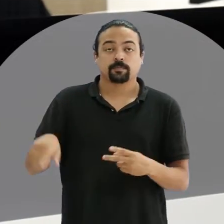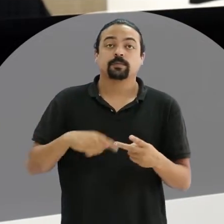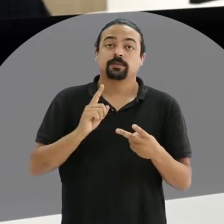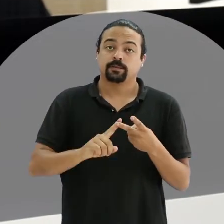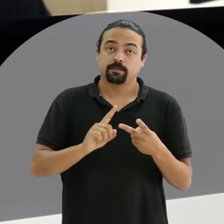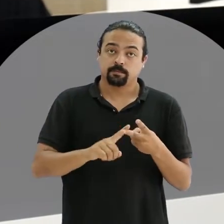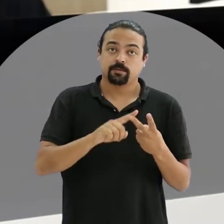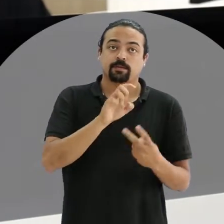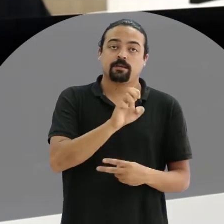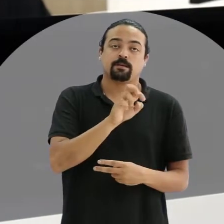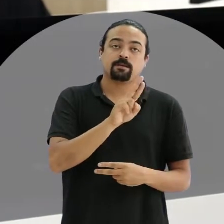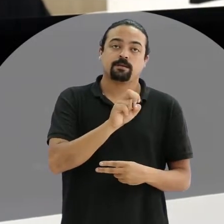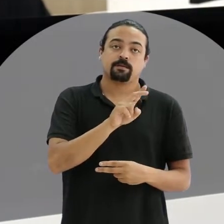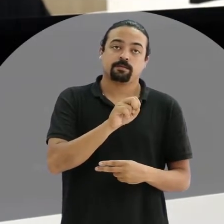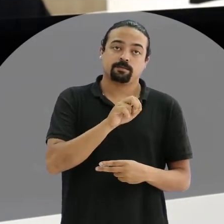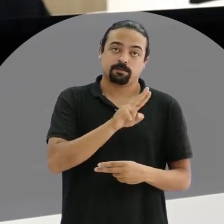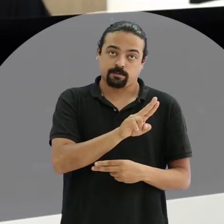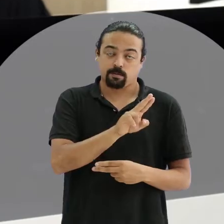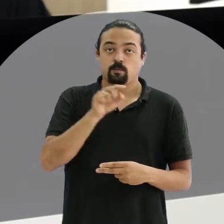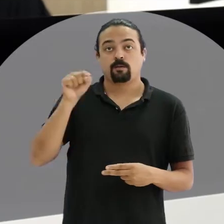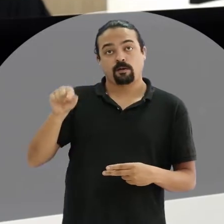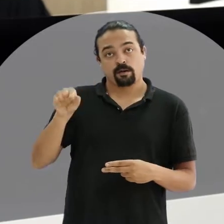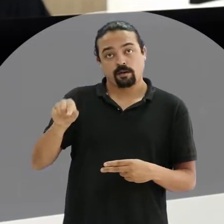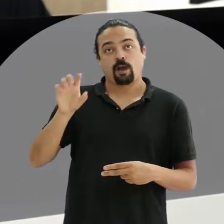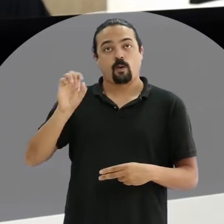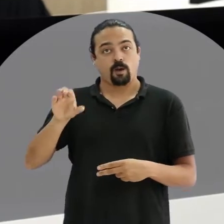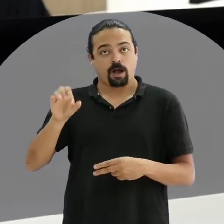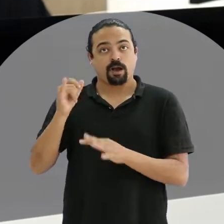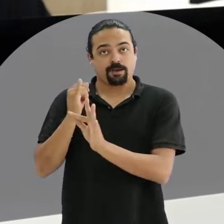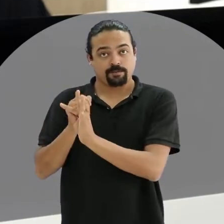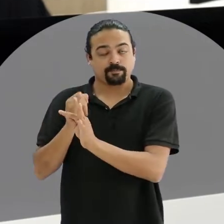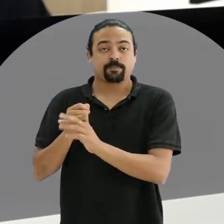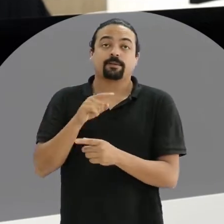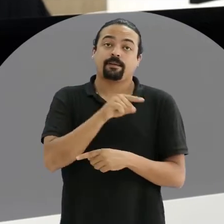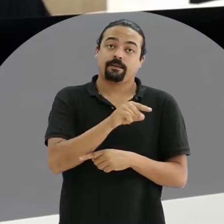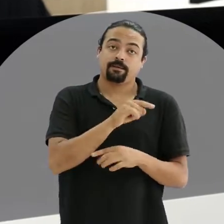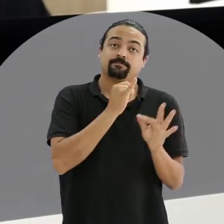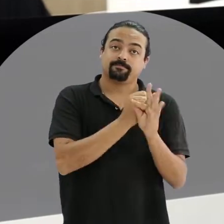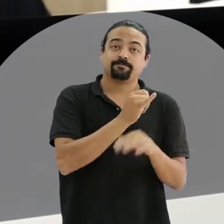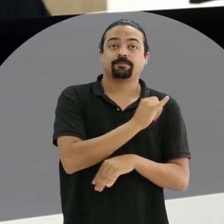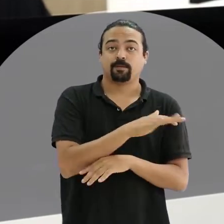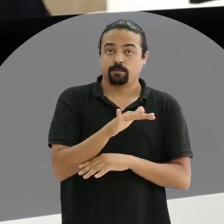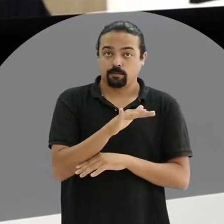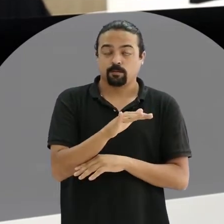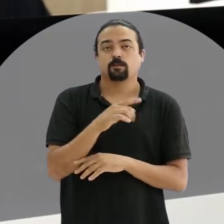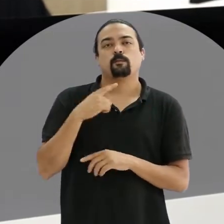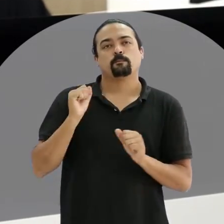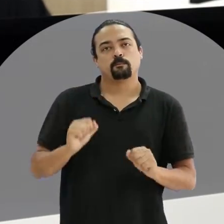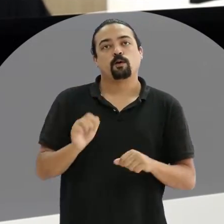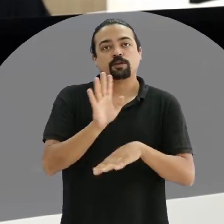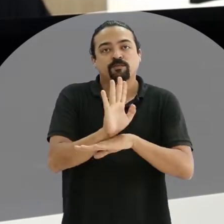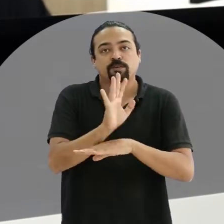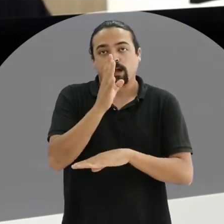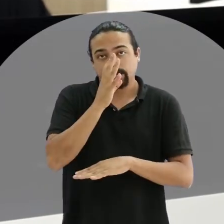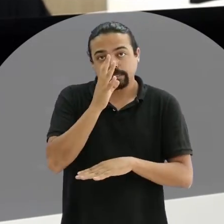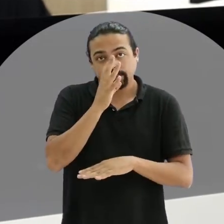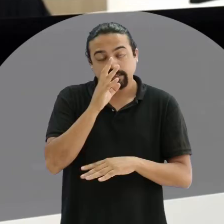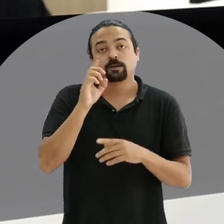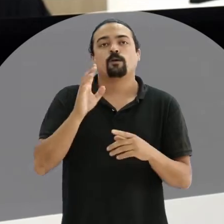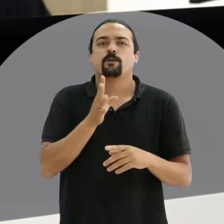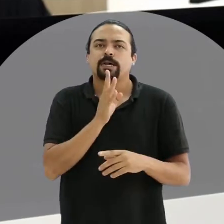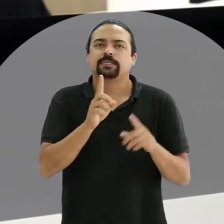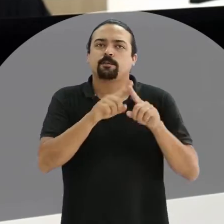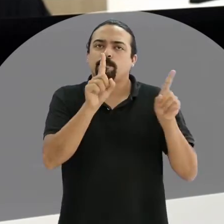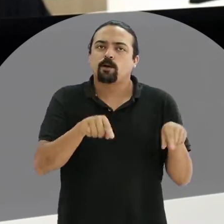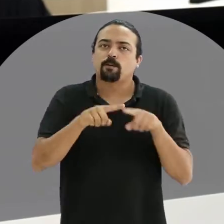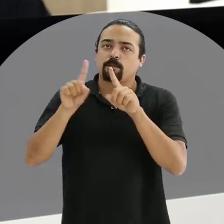Caucaia, e Erineudo Moura, do campus de Itapipoca. Você pode ver os vídeos, conhecer os projetos e votar